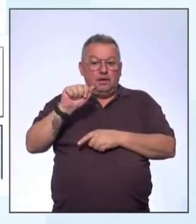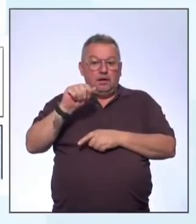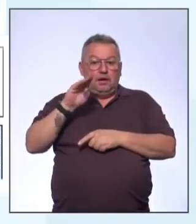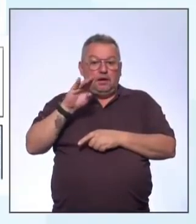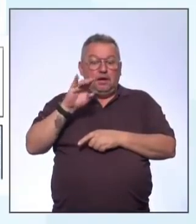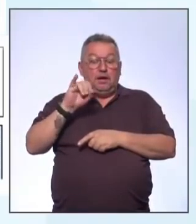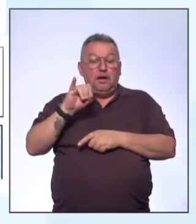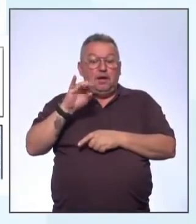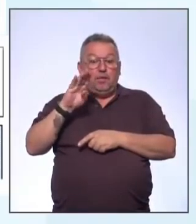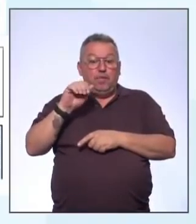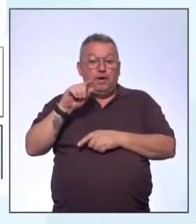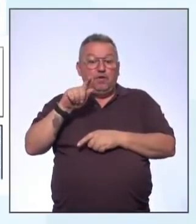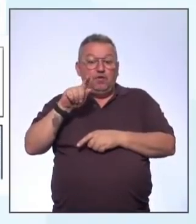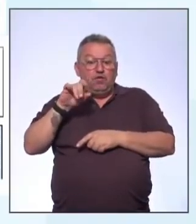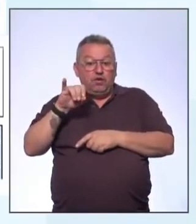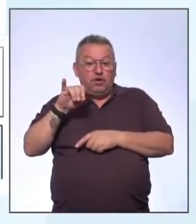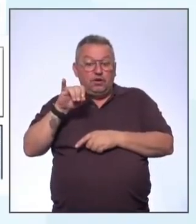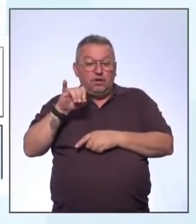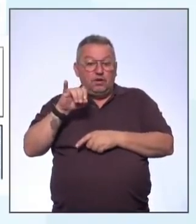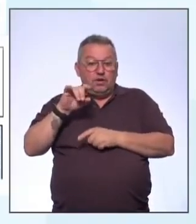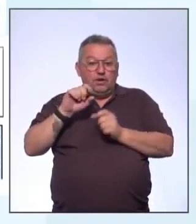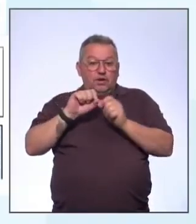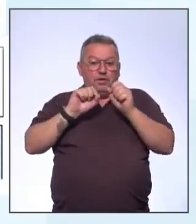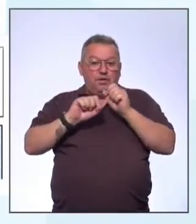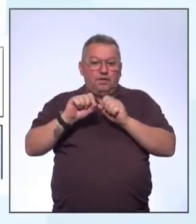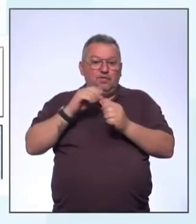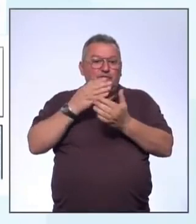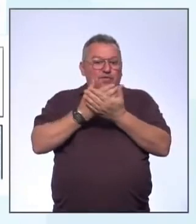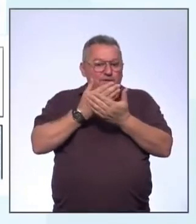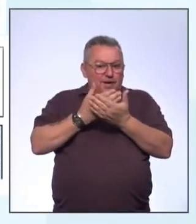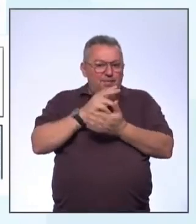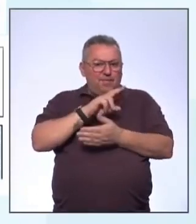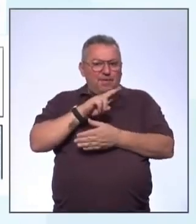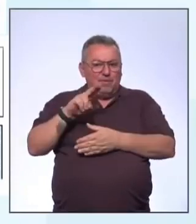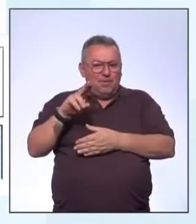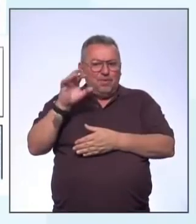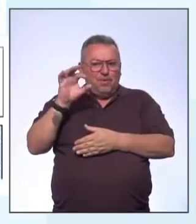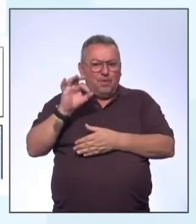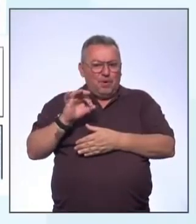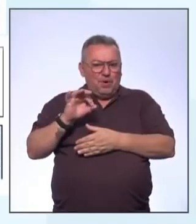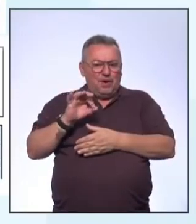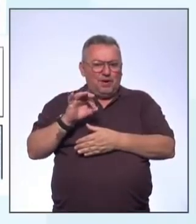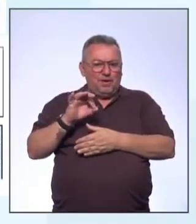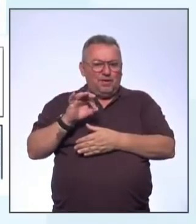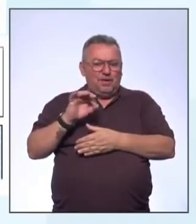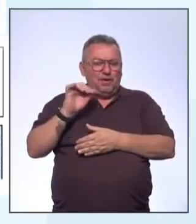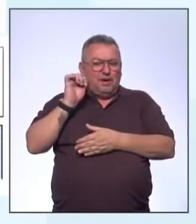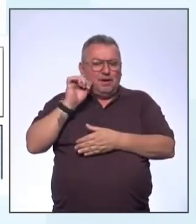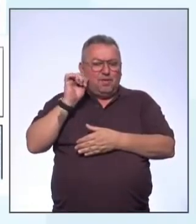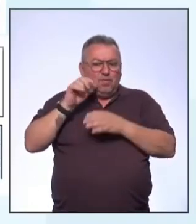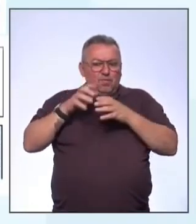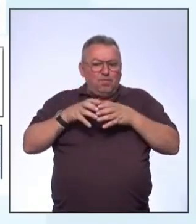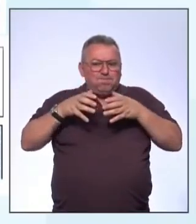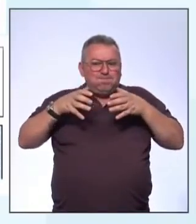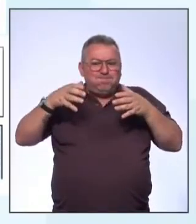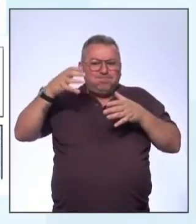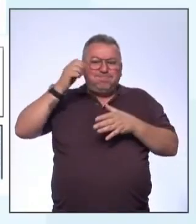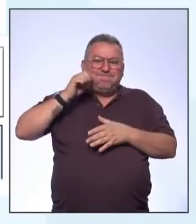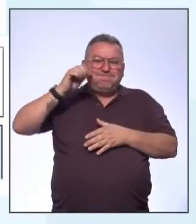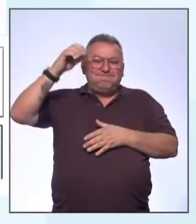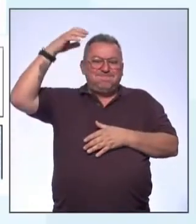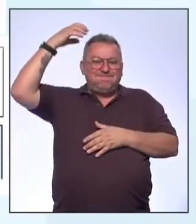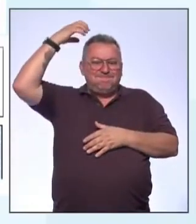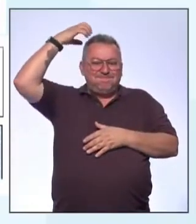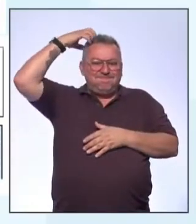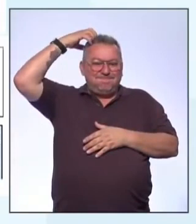Mibandi, eu tive que estudar para poder aprender o nome correto dessa grande rainha, que na imagem está